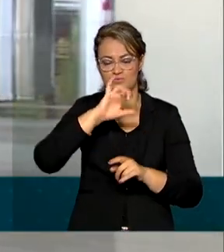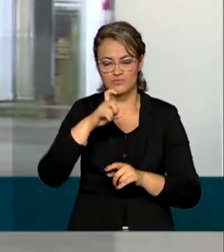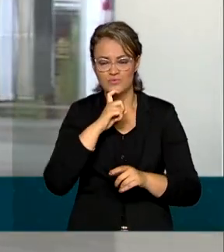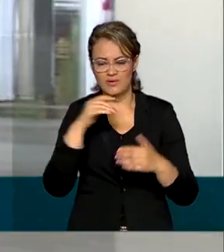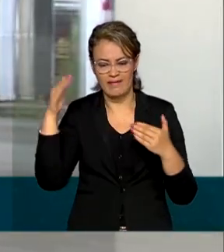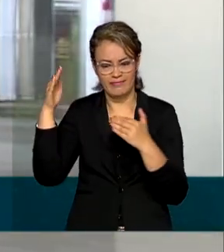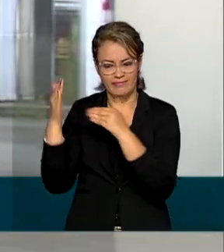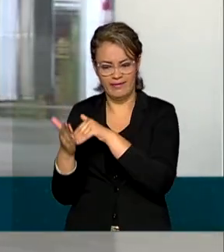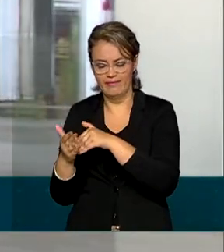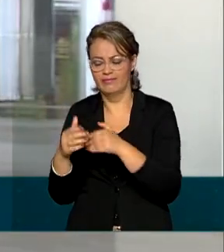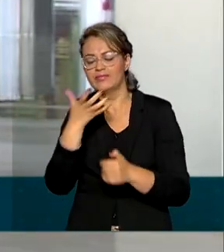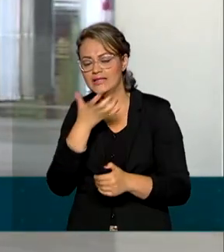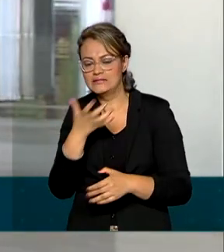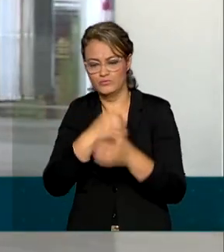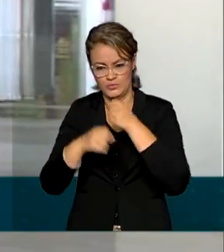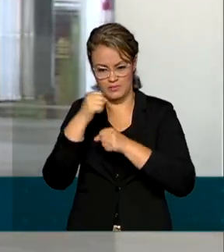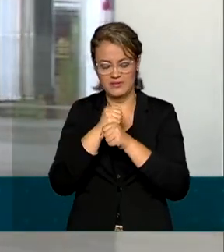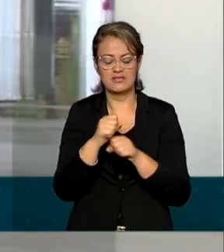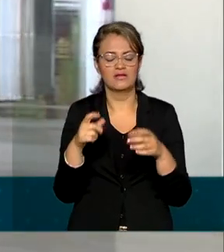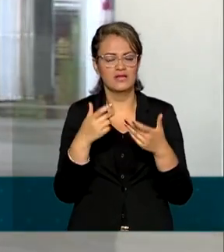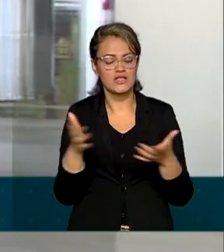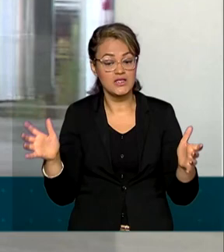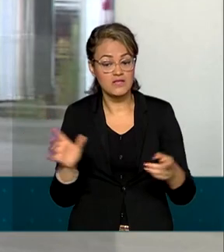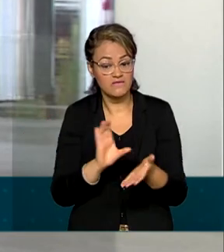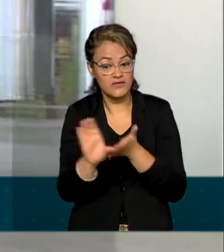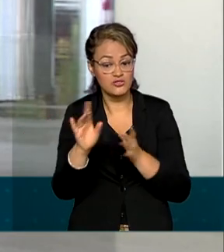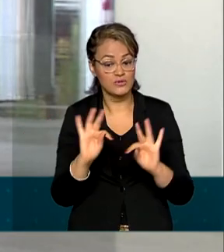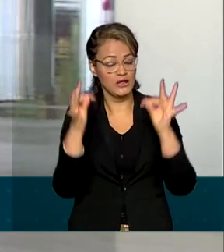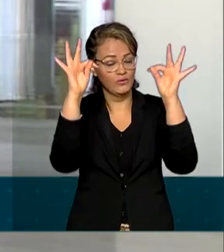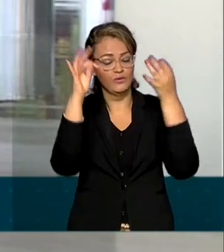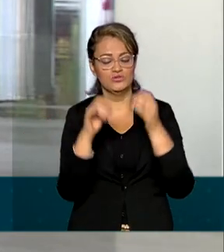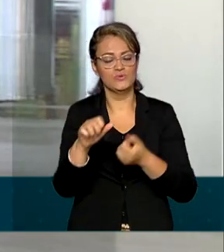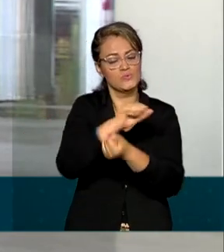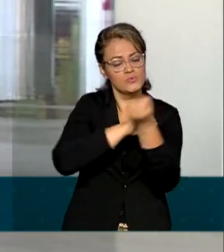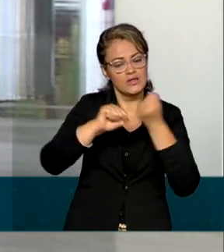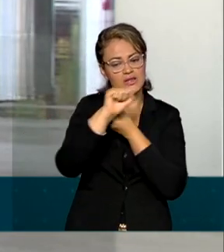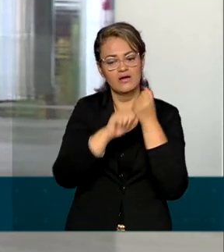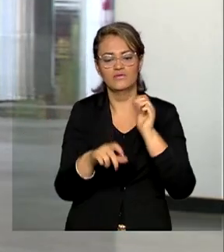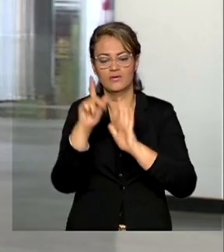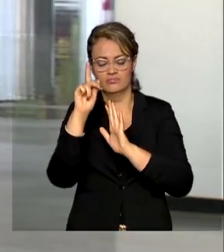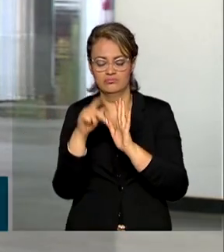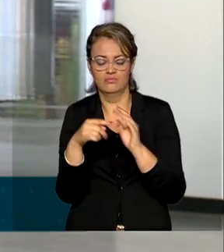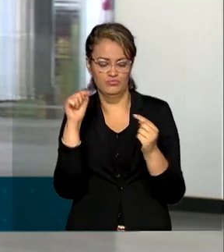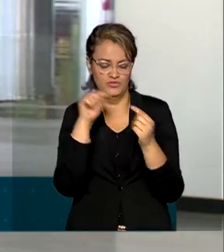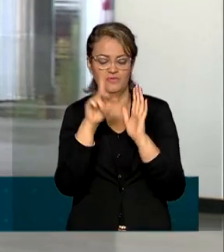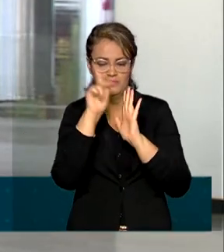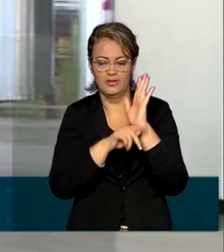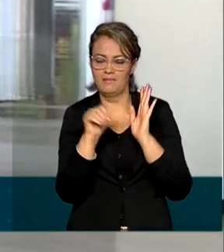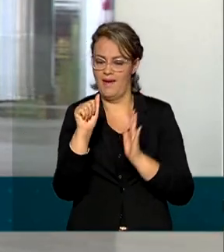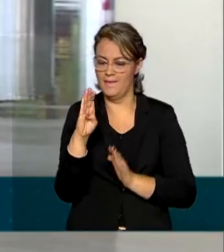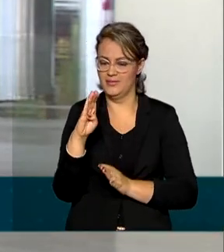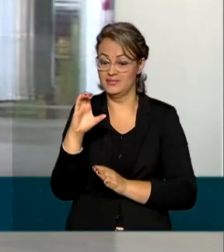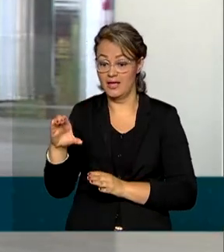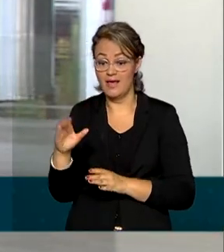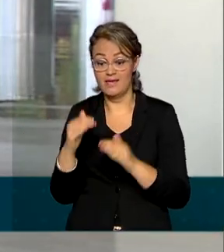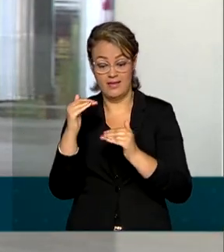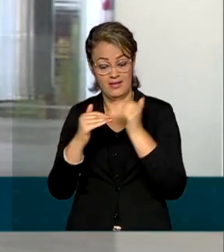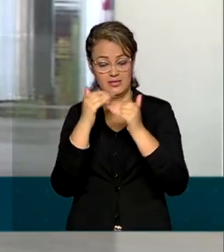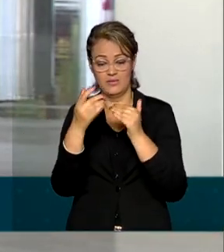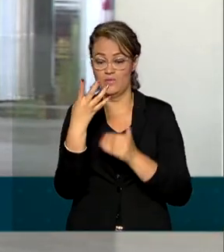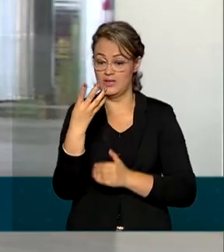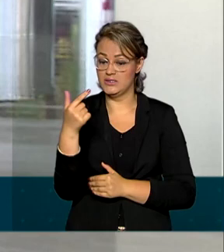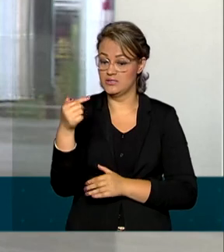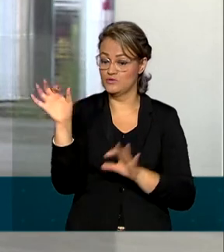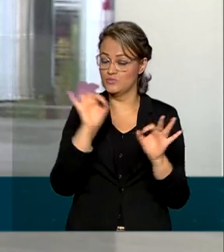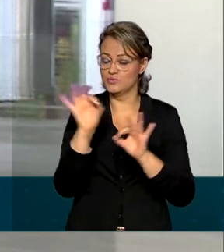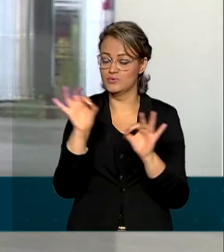do país, com tecnologias sustentáveis e financiadas pelo programa ABC, cresceu 47% em comparação com